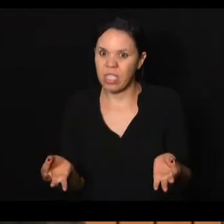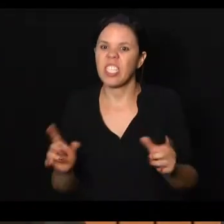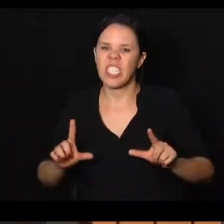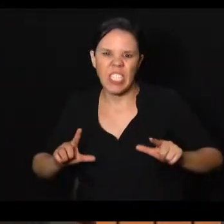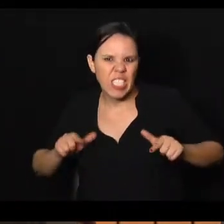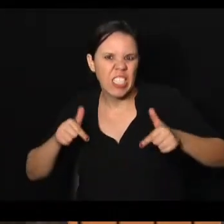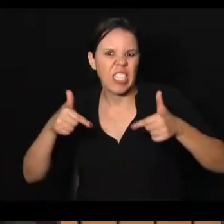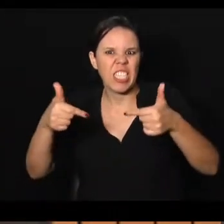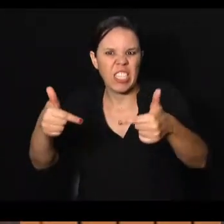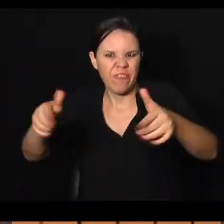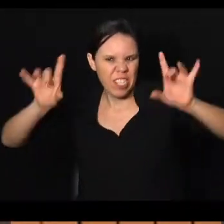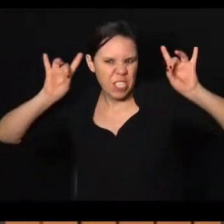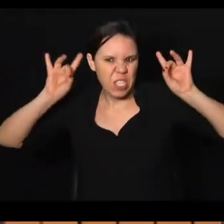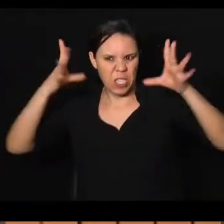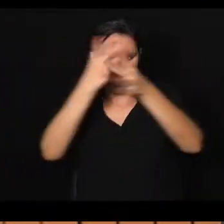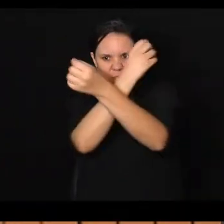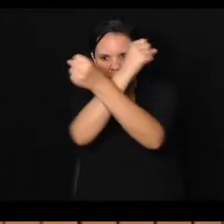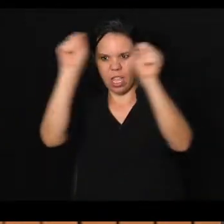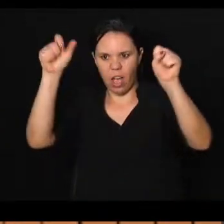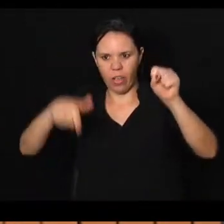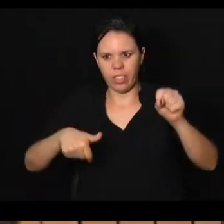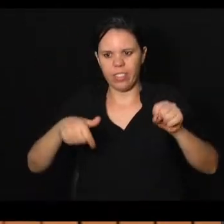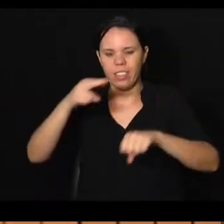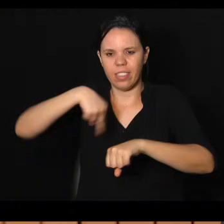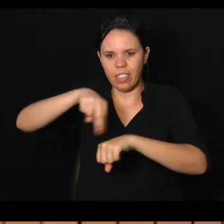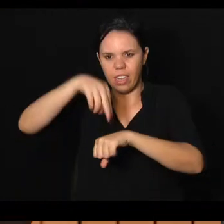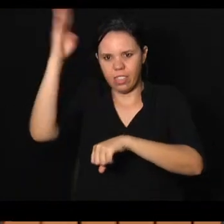fazer o incomum nessa nação.